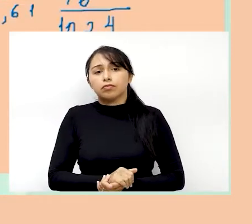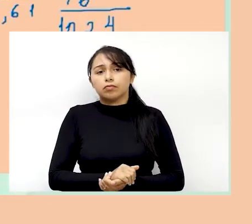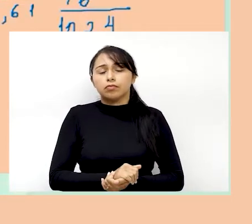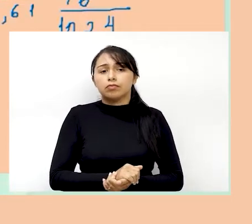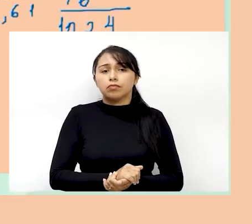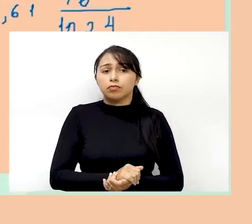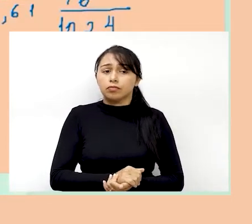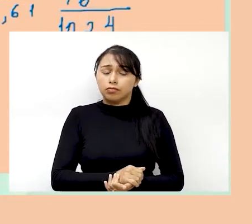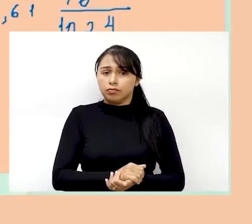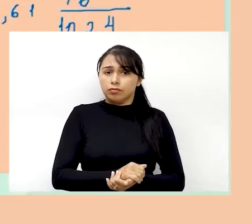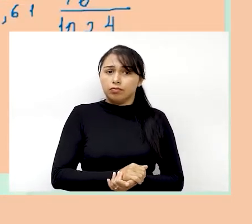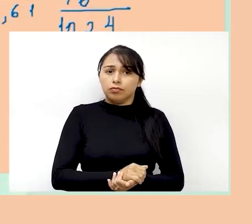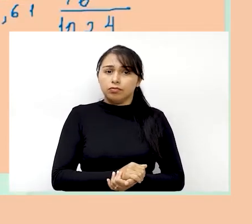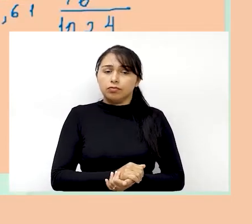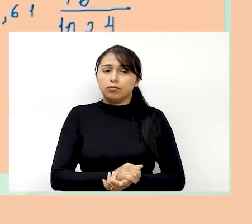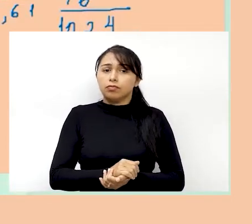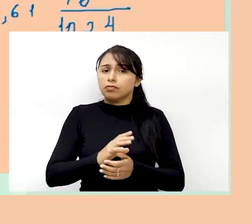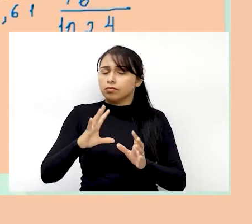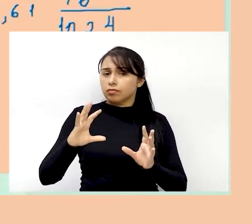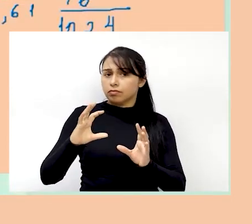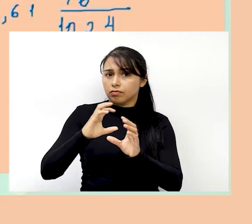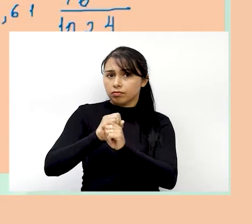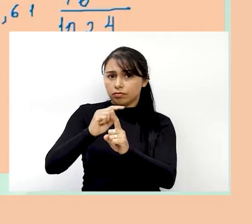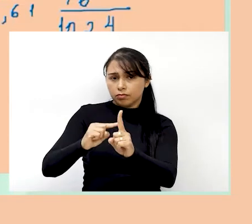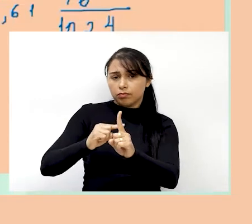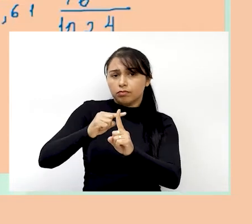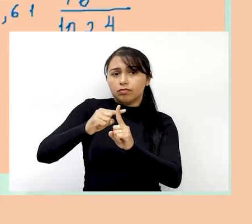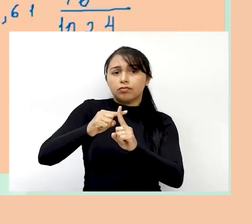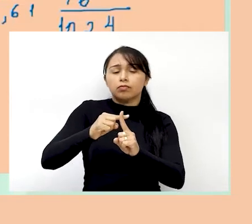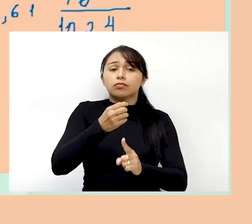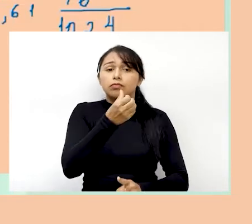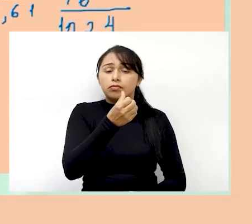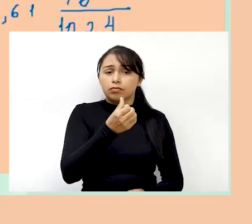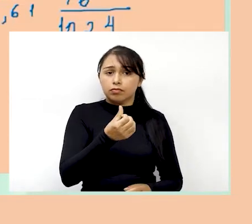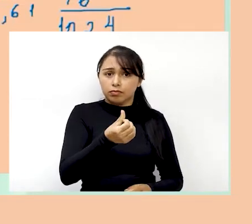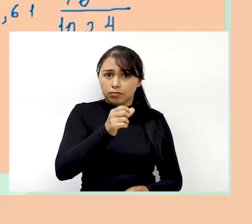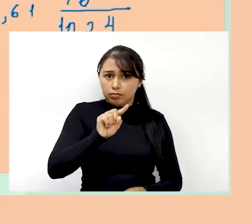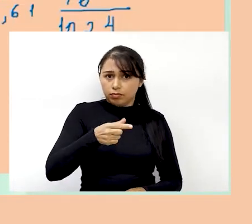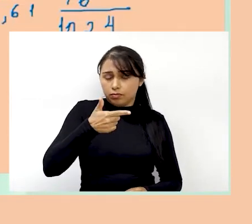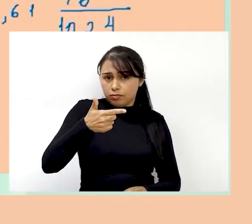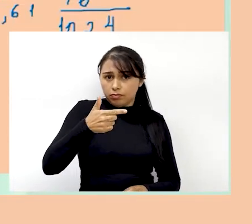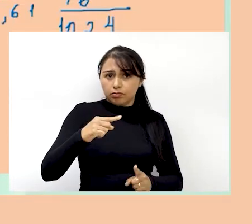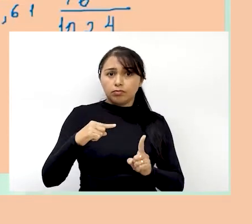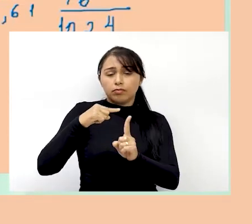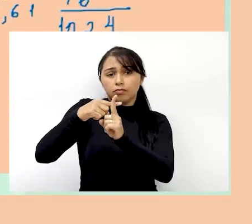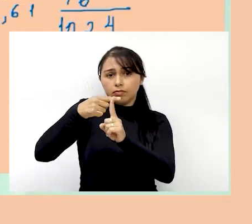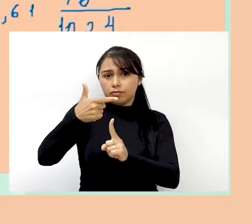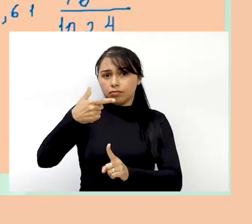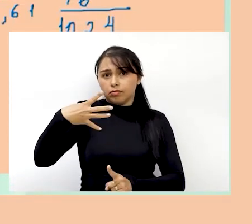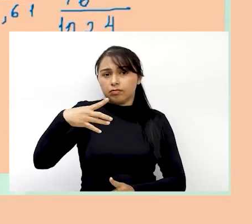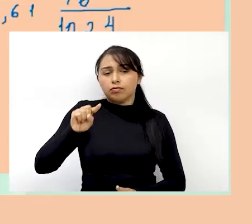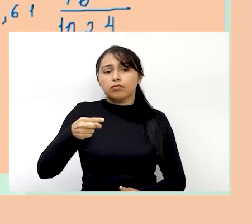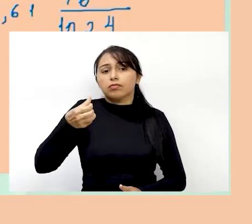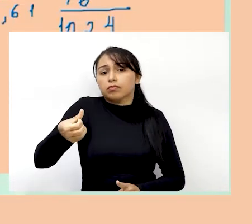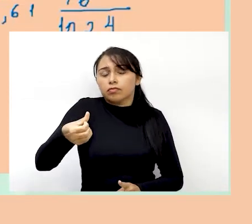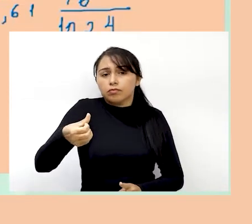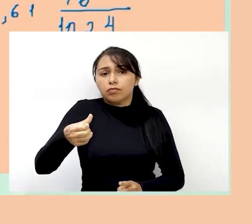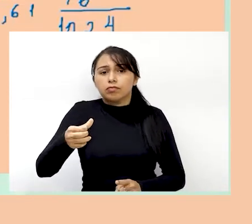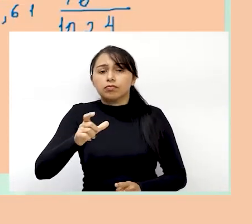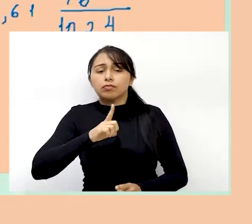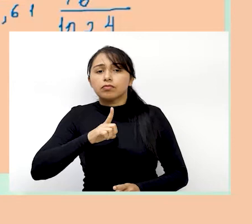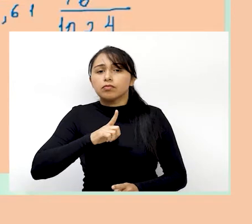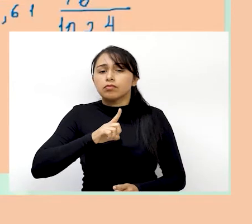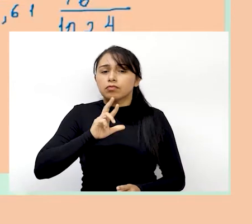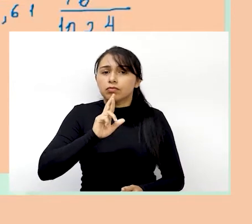Então 2 vezes, fazendo essa soma, 6,2 mais 24,6,